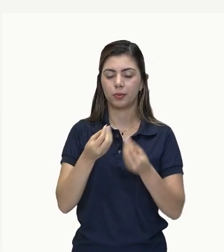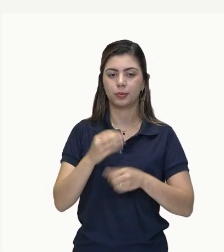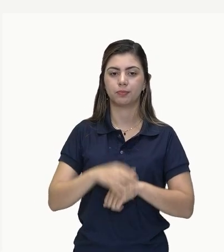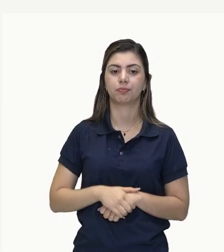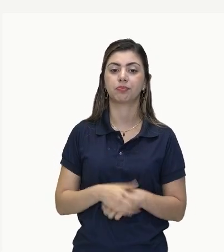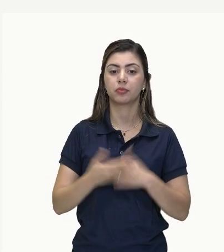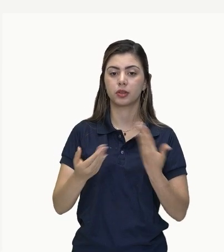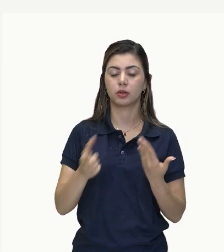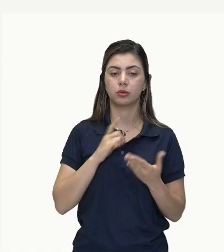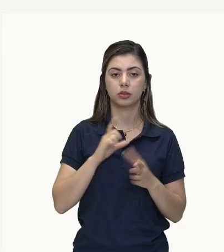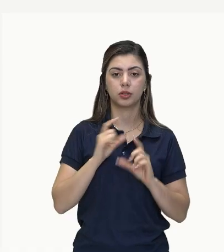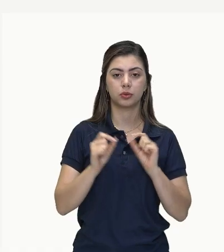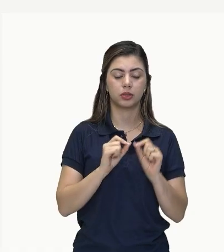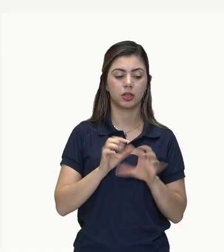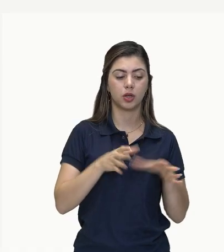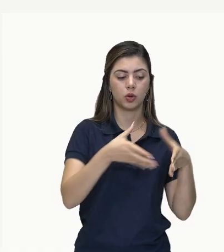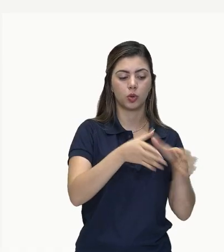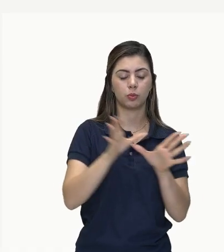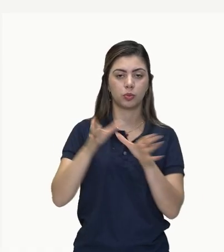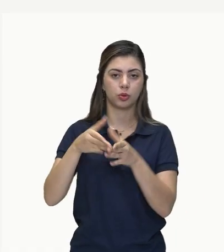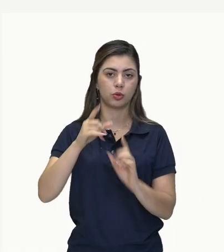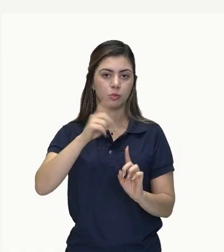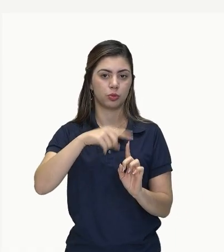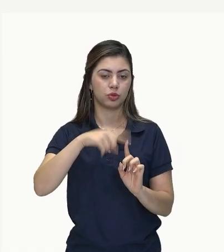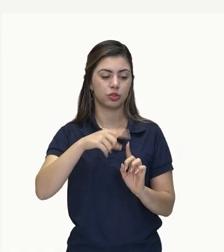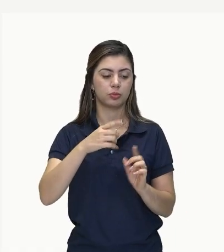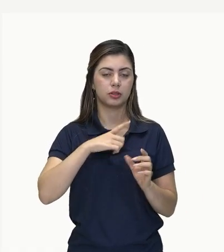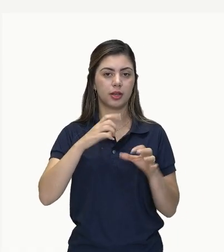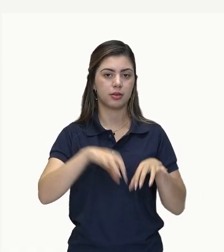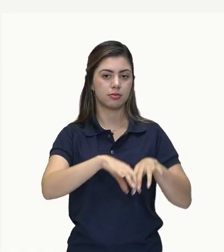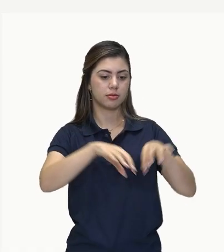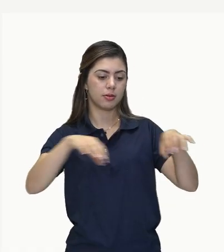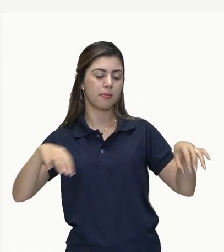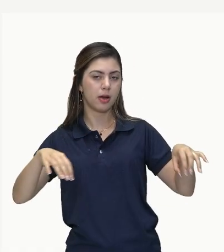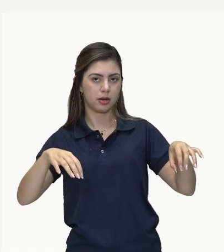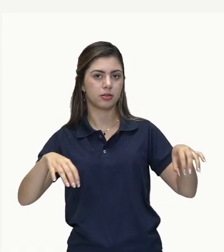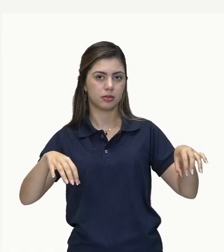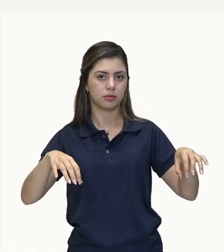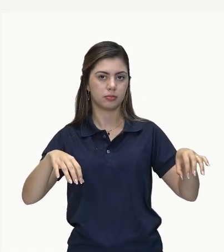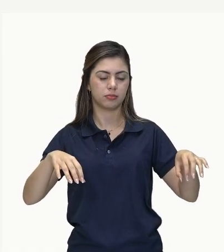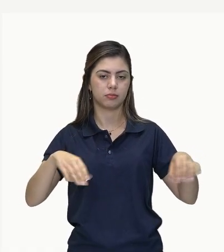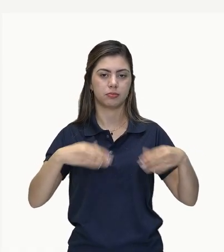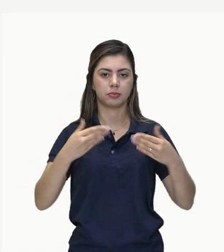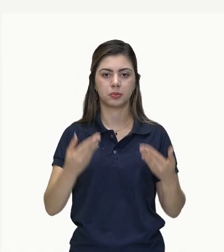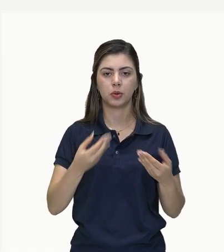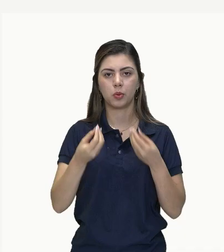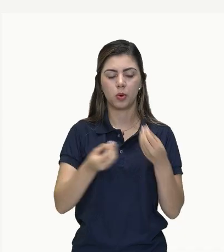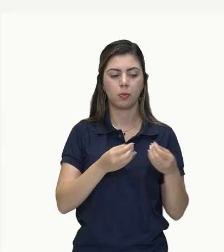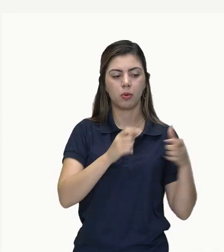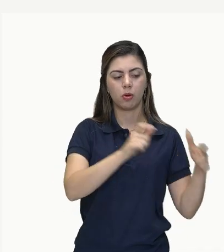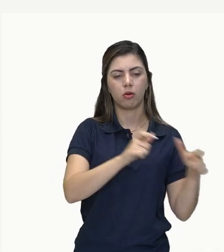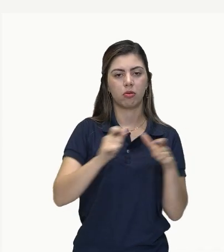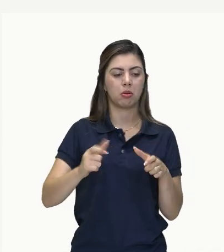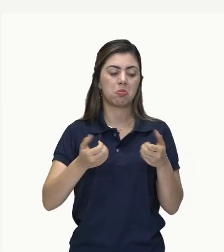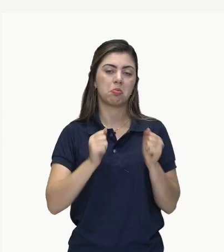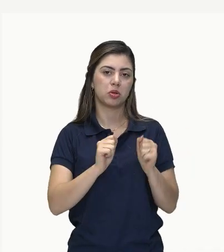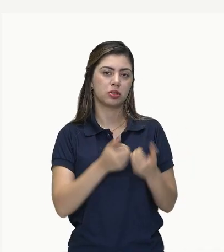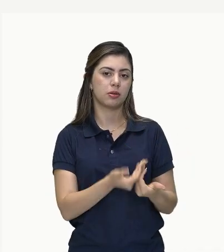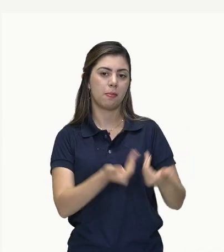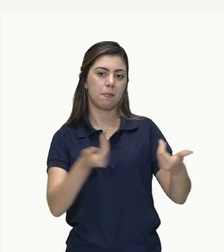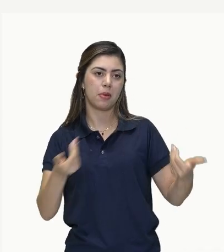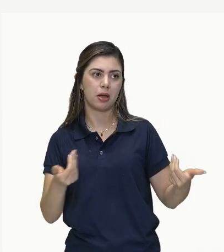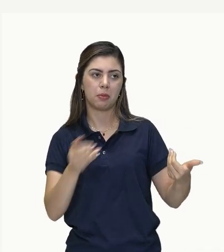duas populações de uma espécie são separadas por uma barreira geográfica. Essa barreira, que pode ser